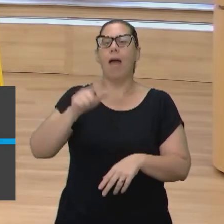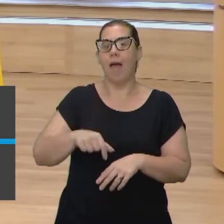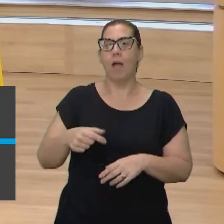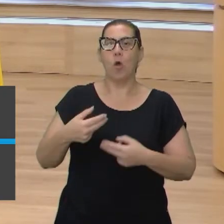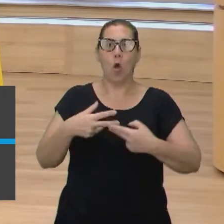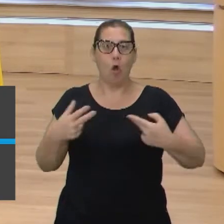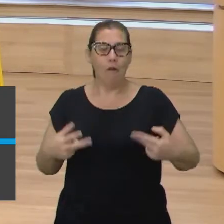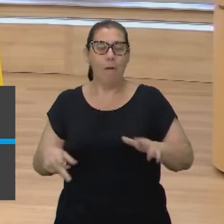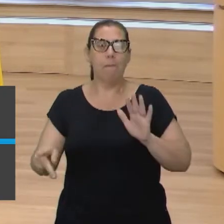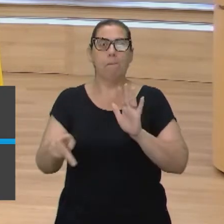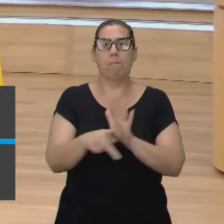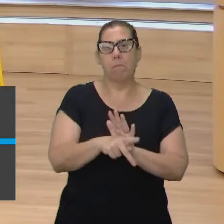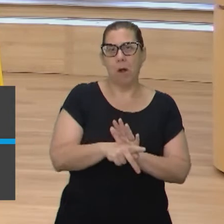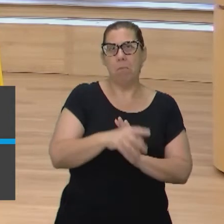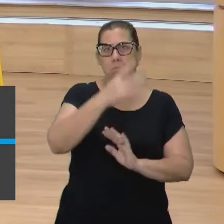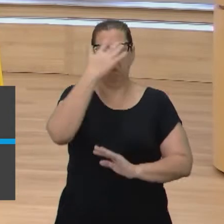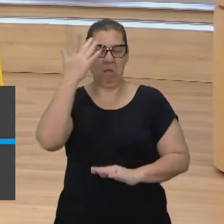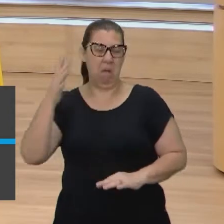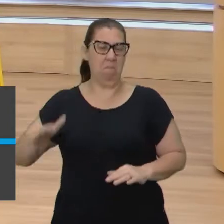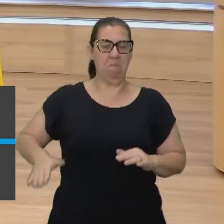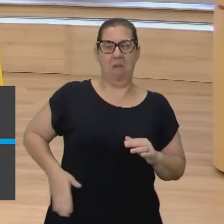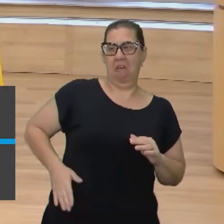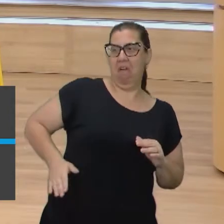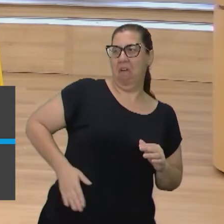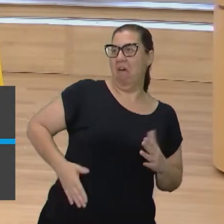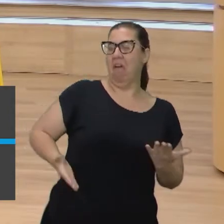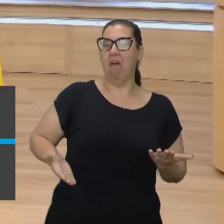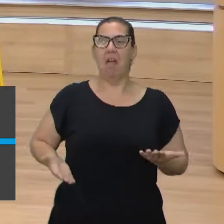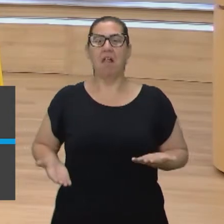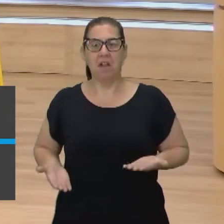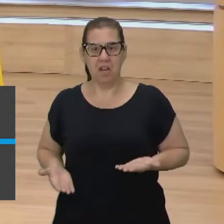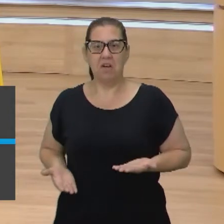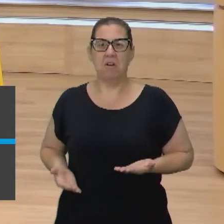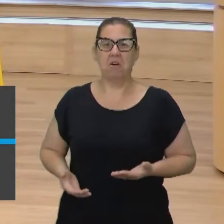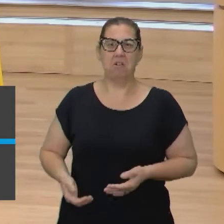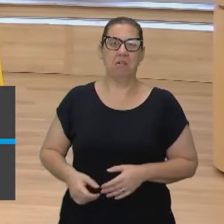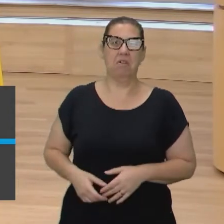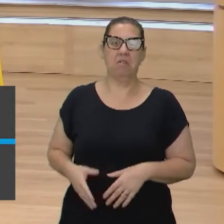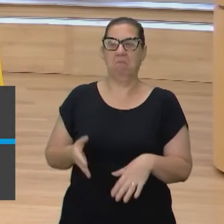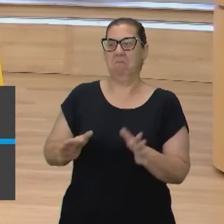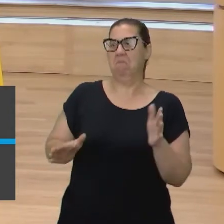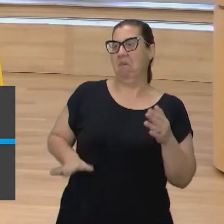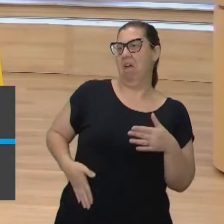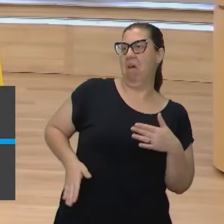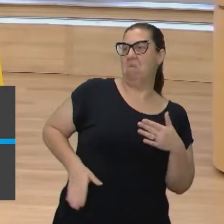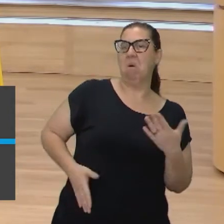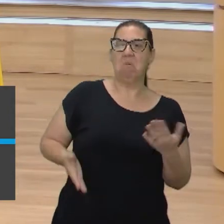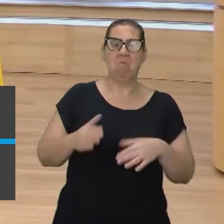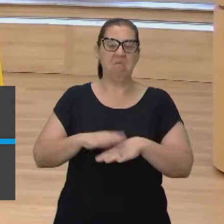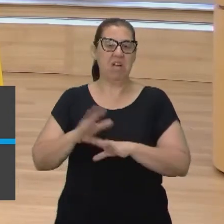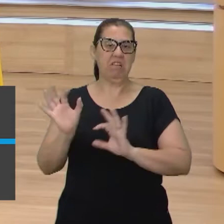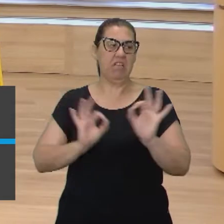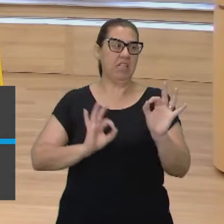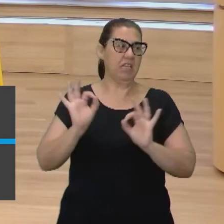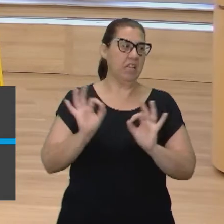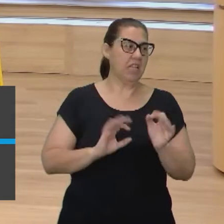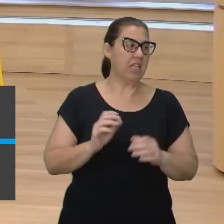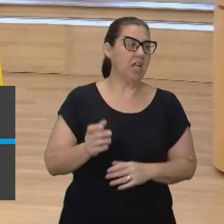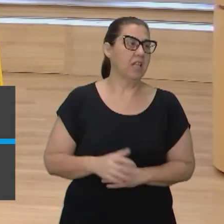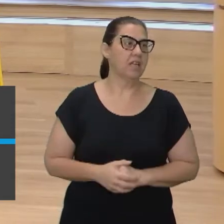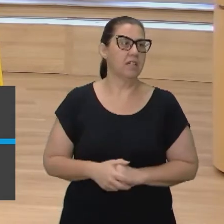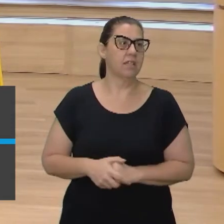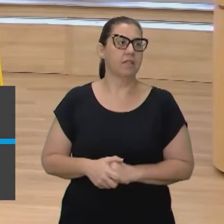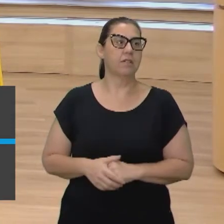coisa de desocupado, né? Vou falar um termo forte aí, vagabundo e tal, coisa de quem não trabalha, né?